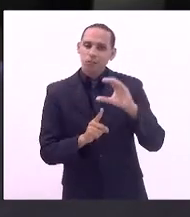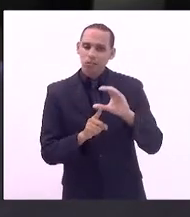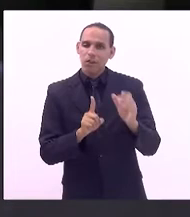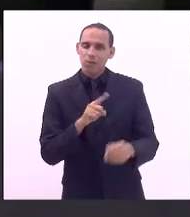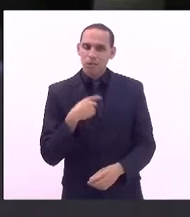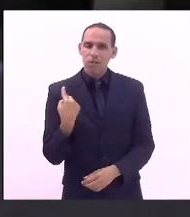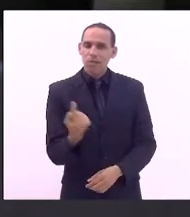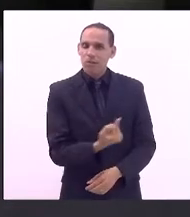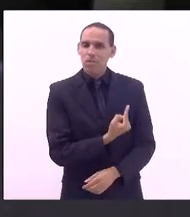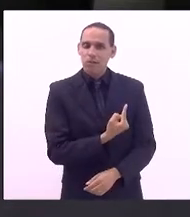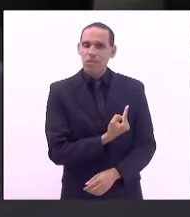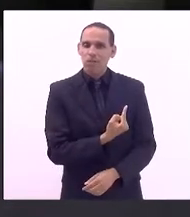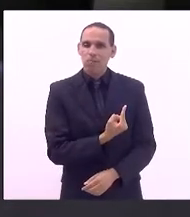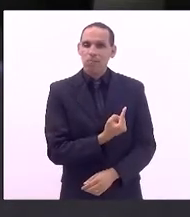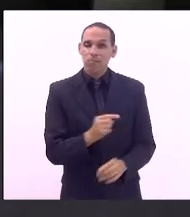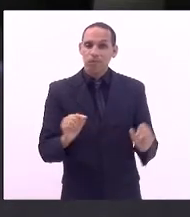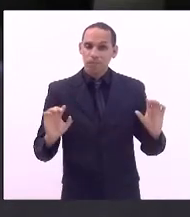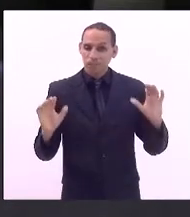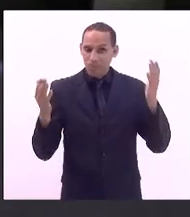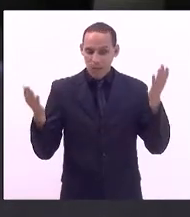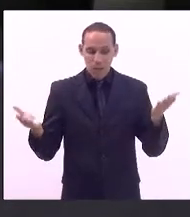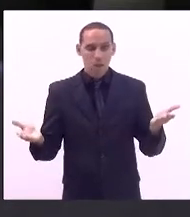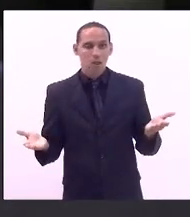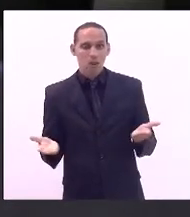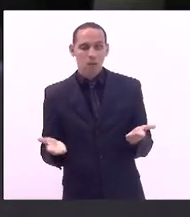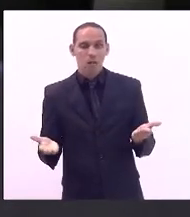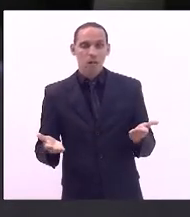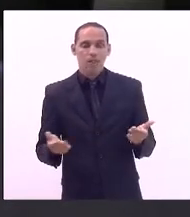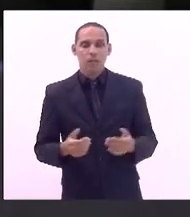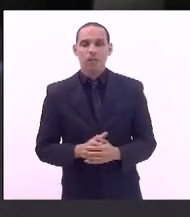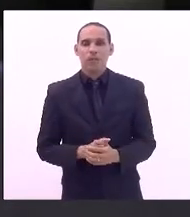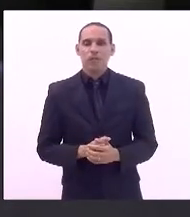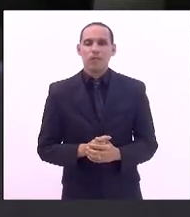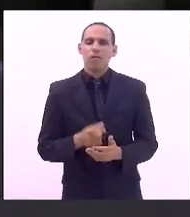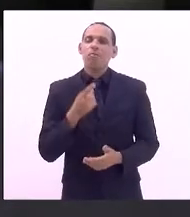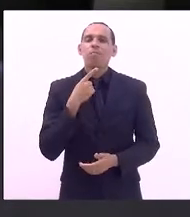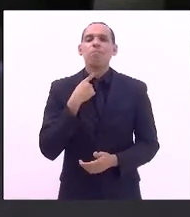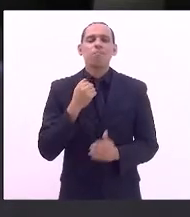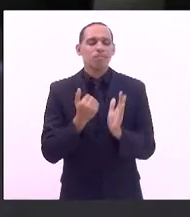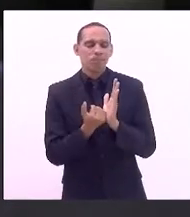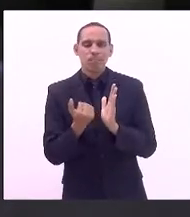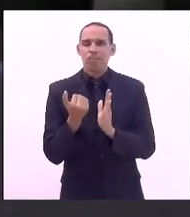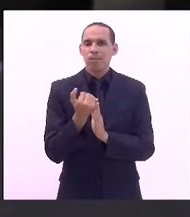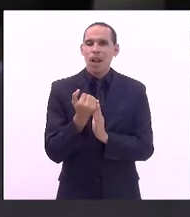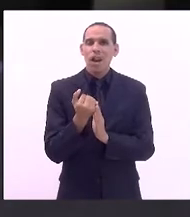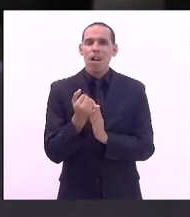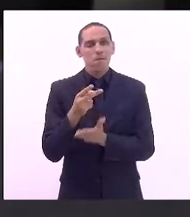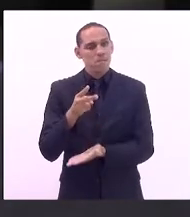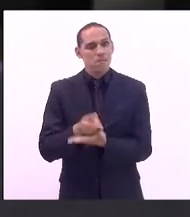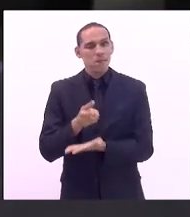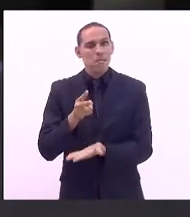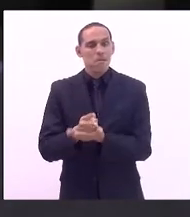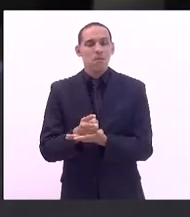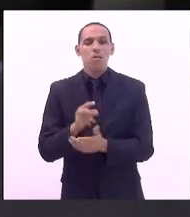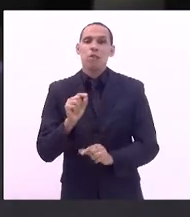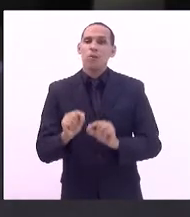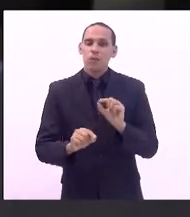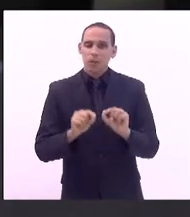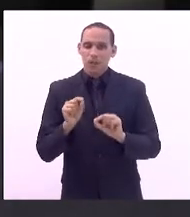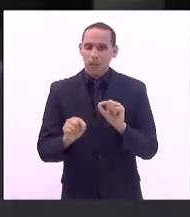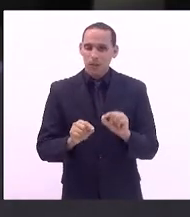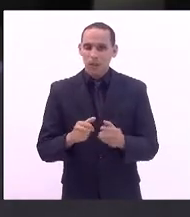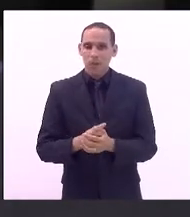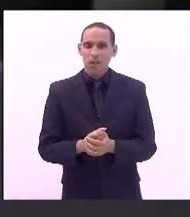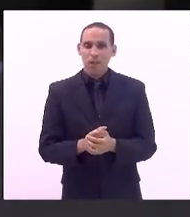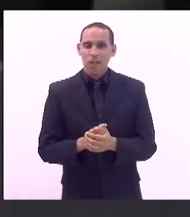somos este evento hoje nos dá mais vontade de continuar a exercer a